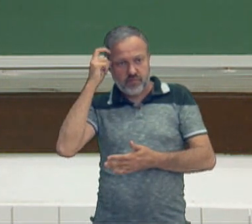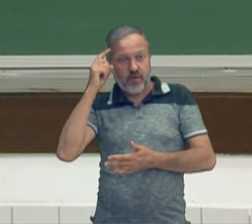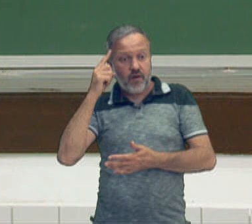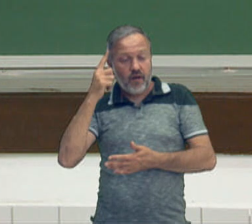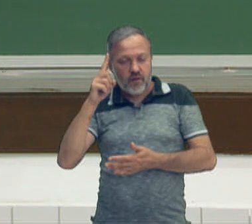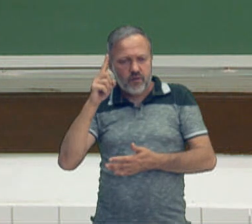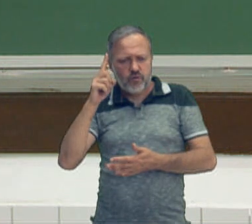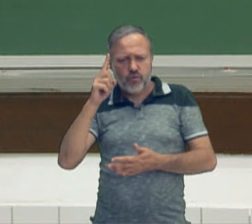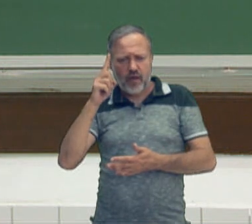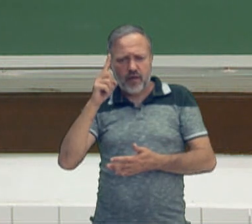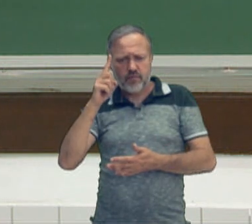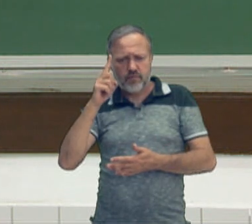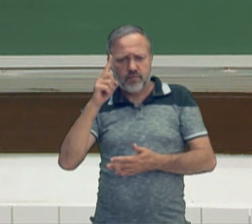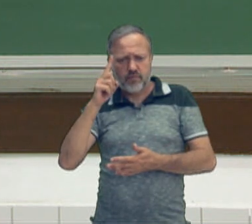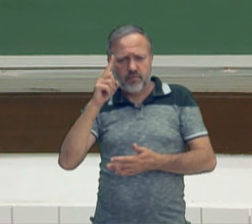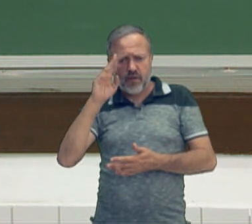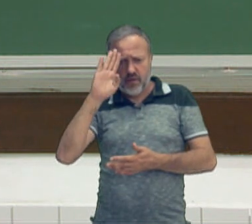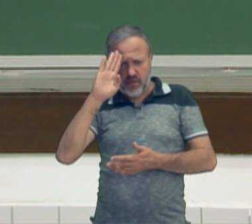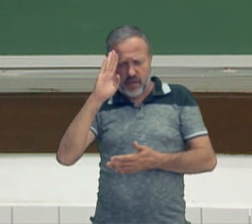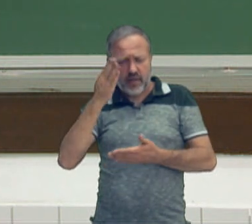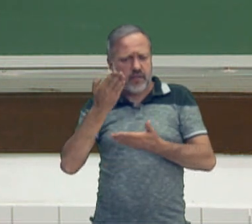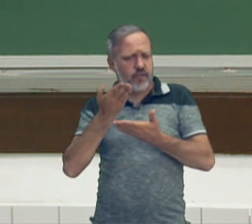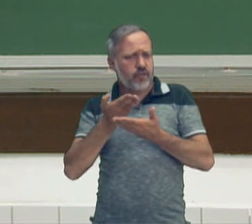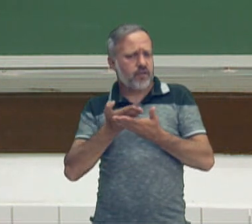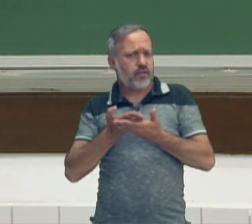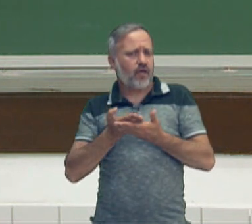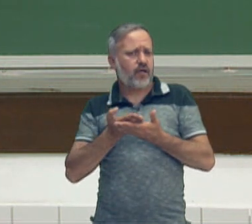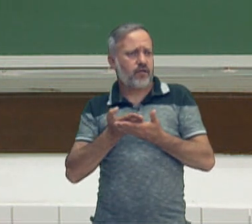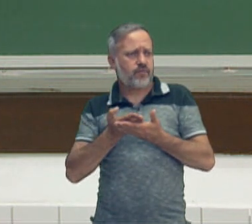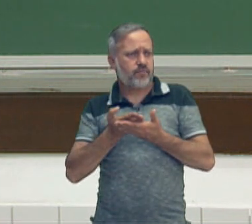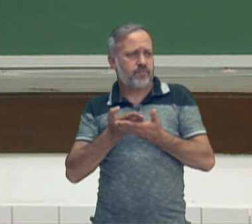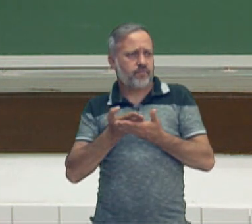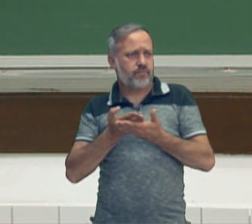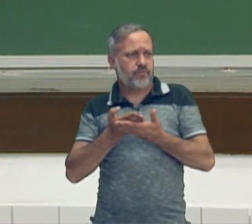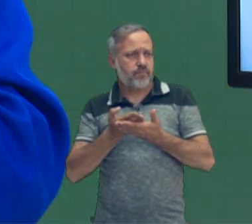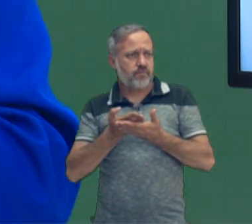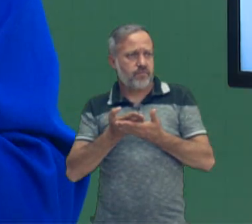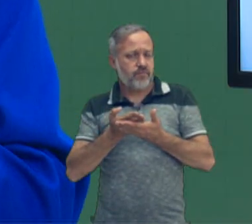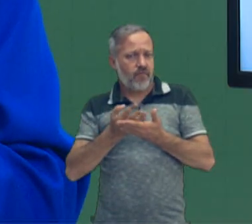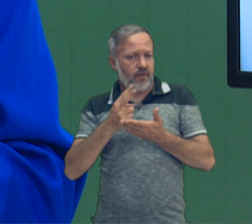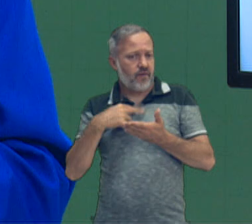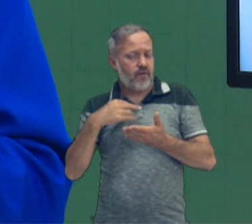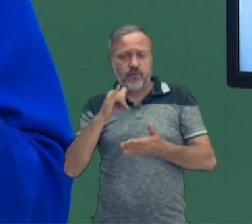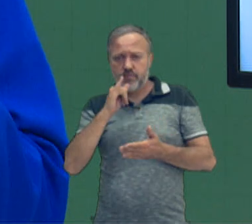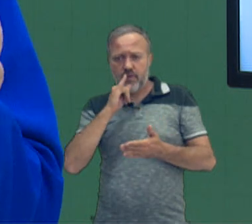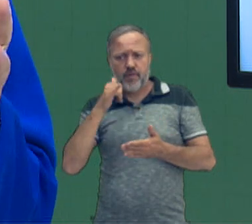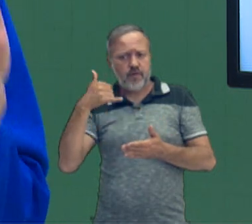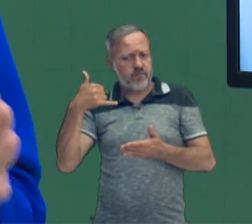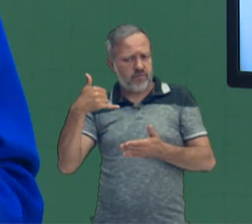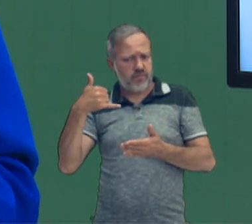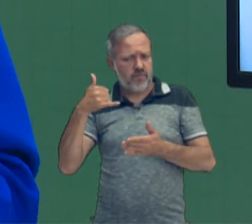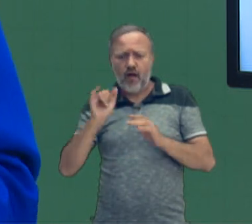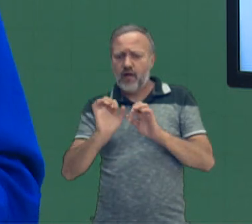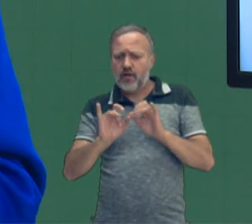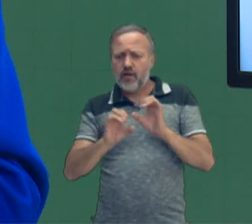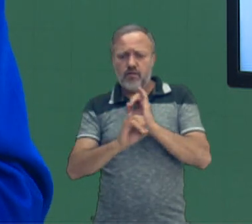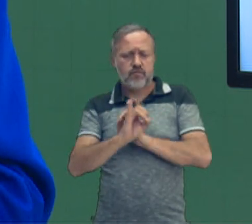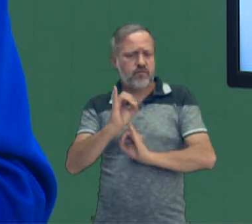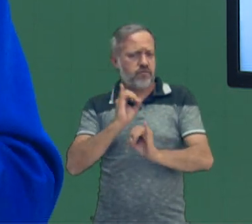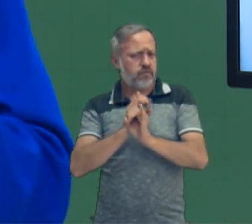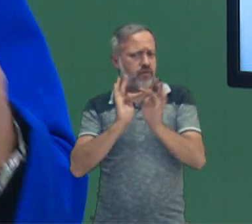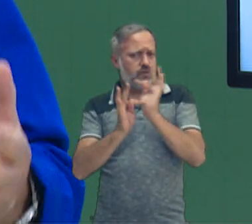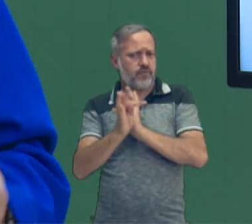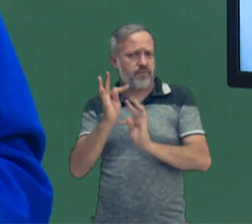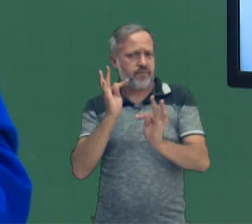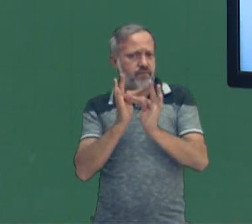o qual eu vou chamar aqui de tecnologia. A gente interpreta a tecnologia enquanto um celular, um computador, mas não é só isso. Tecnologia é